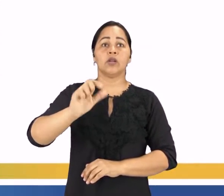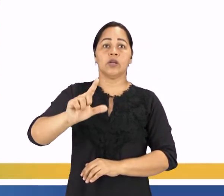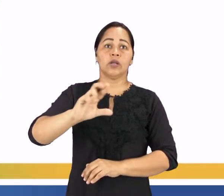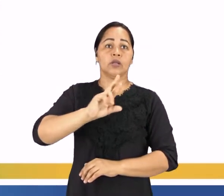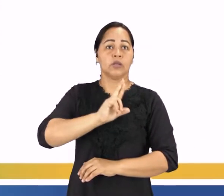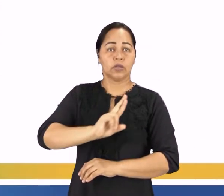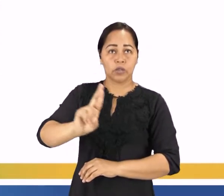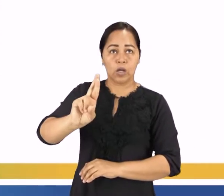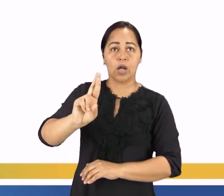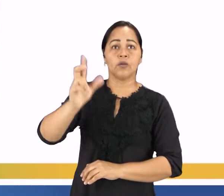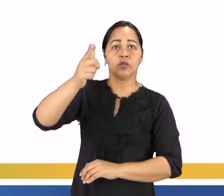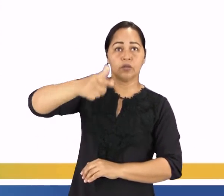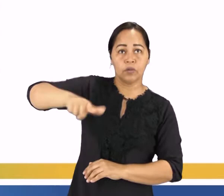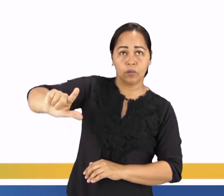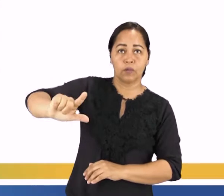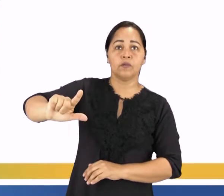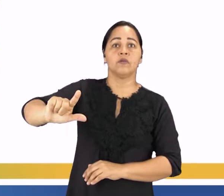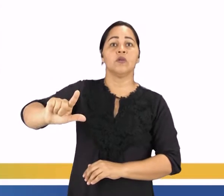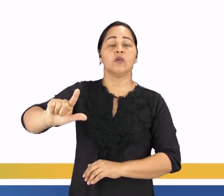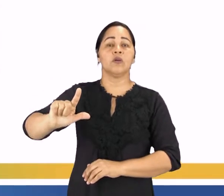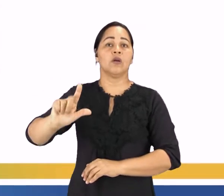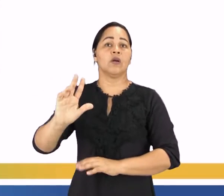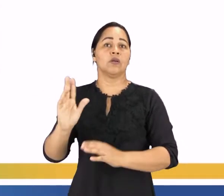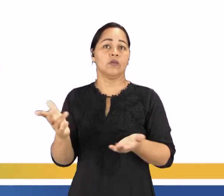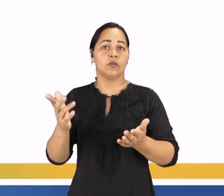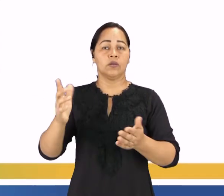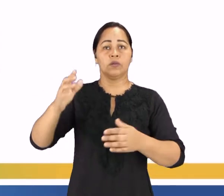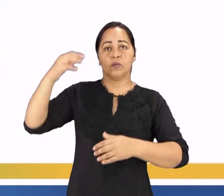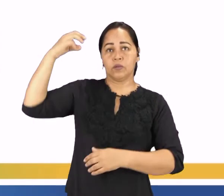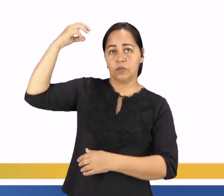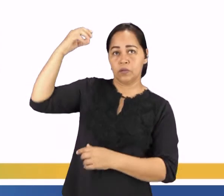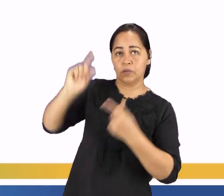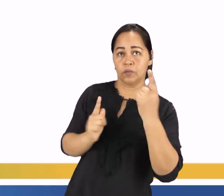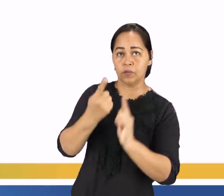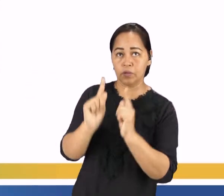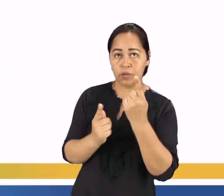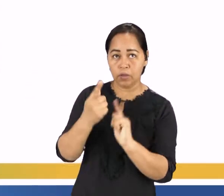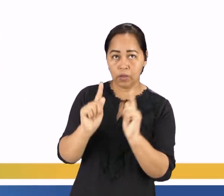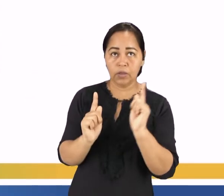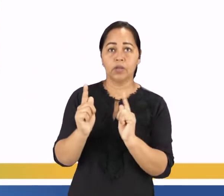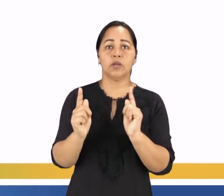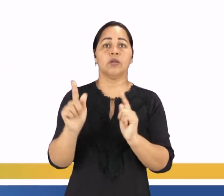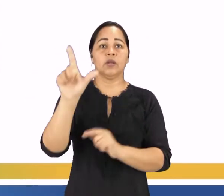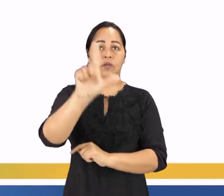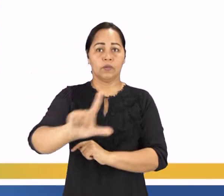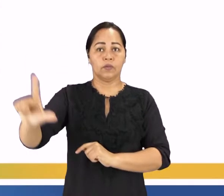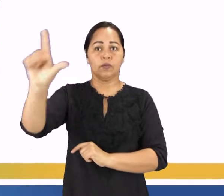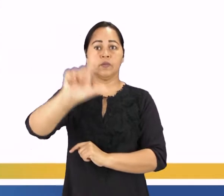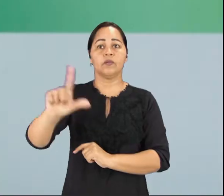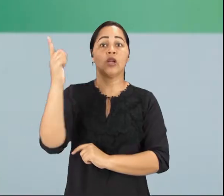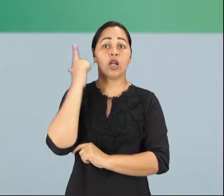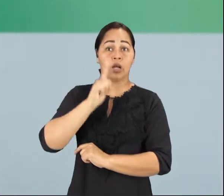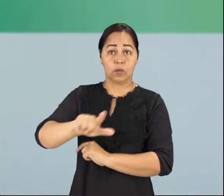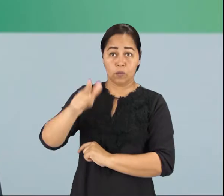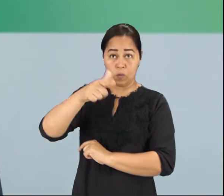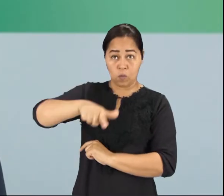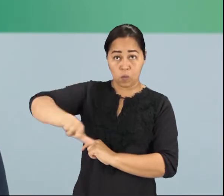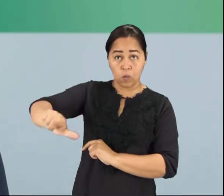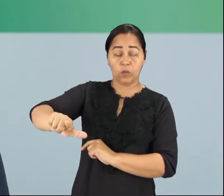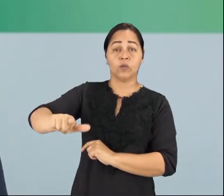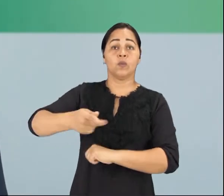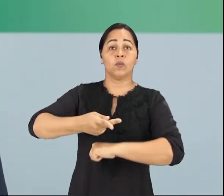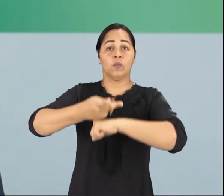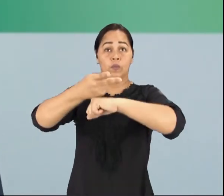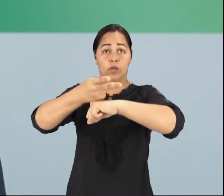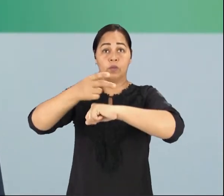e agora em Paris recebeu o Prêmio Nobel de Literatura. Temos aí um percurso de quase 50 anos e vamos